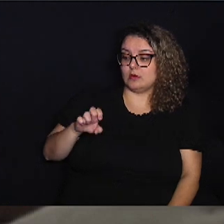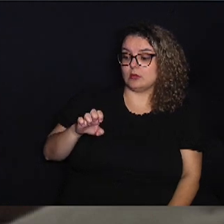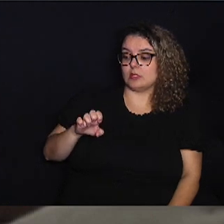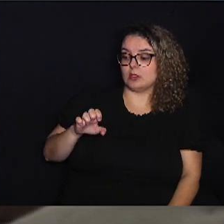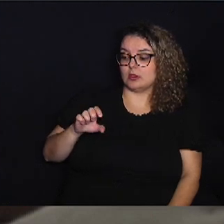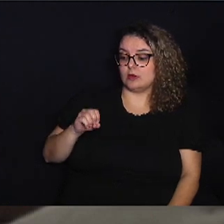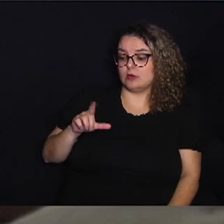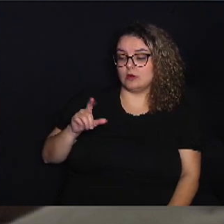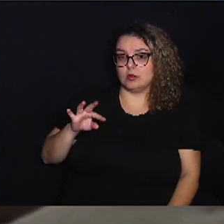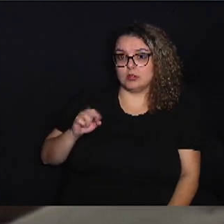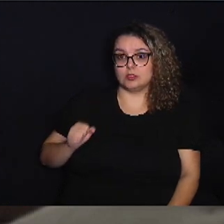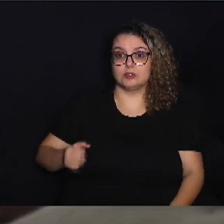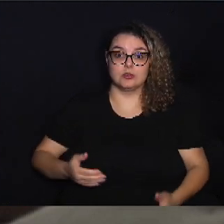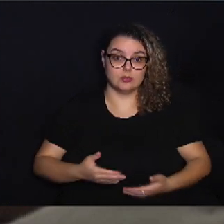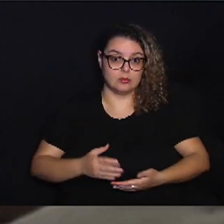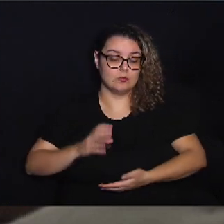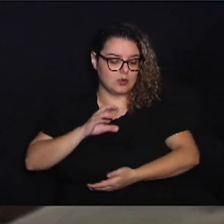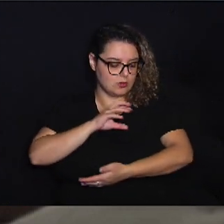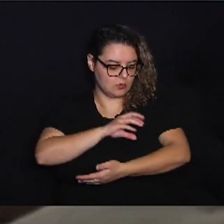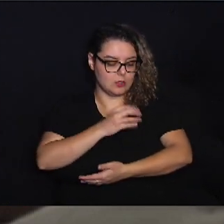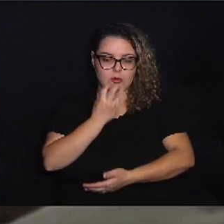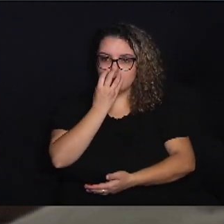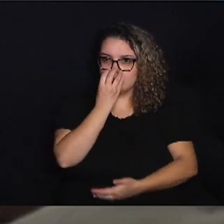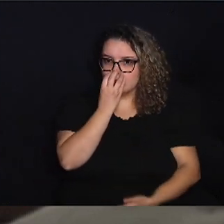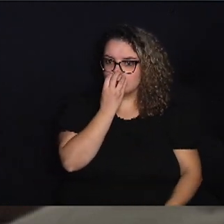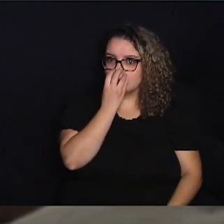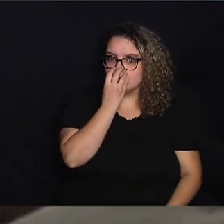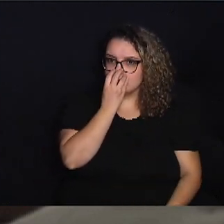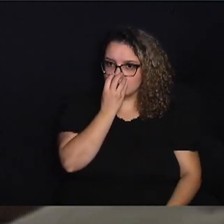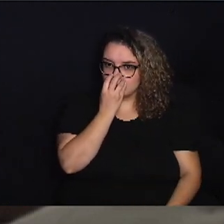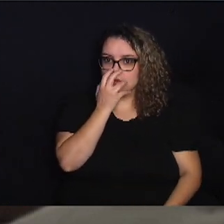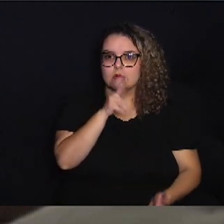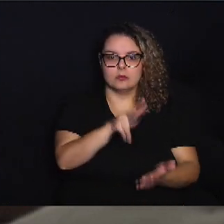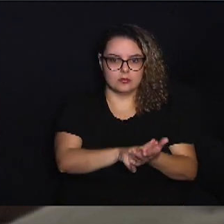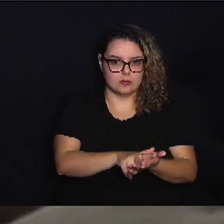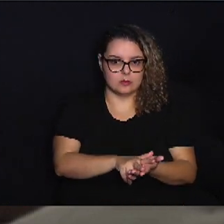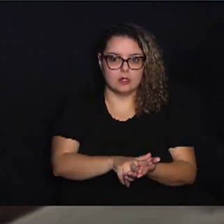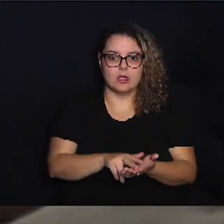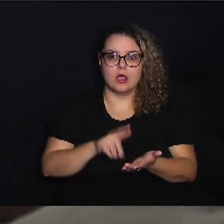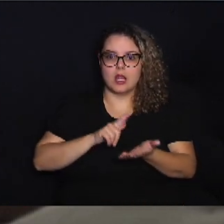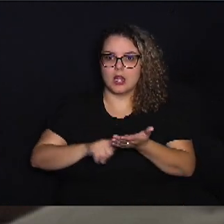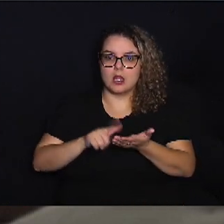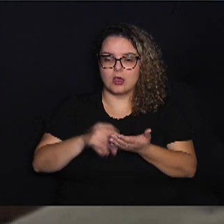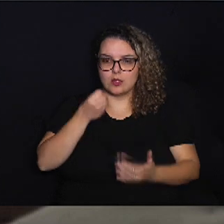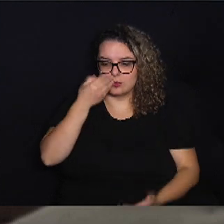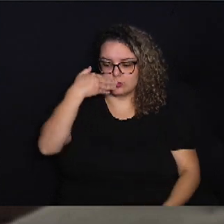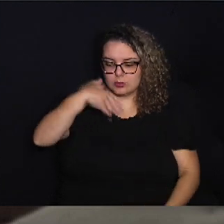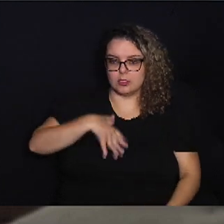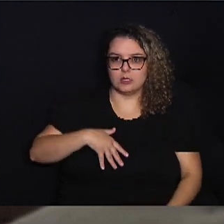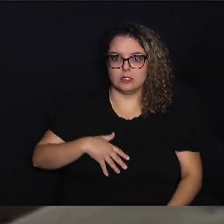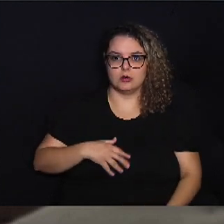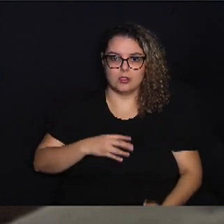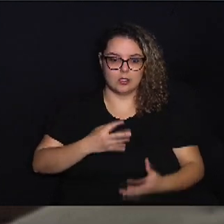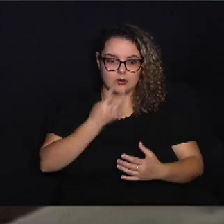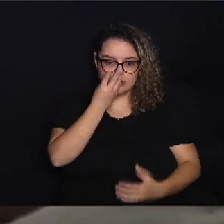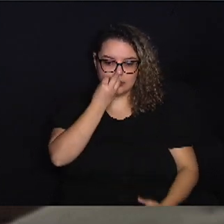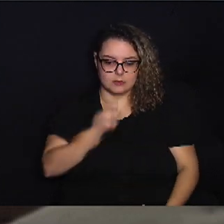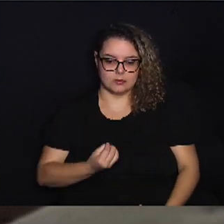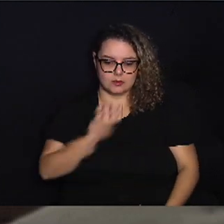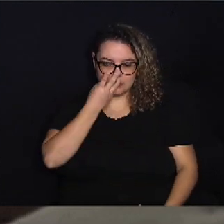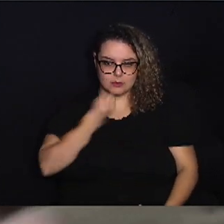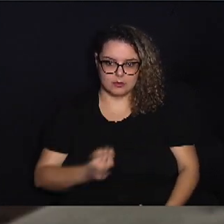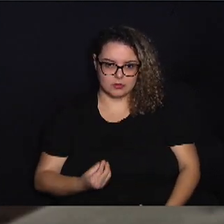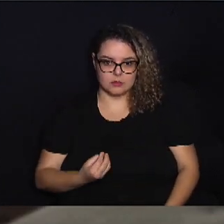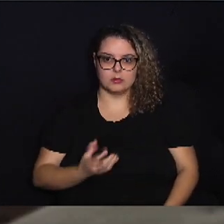bebezinho que está com bronquiolite, se precisar ficar internado, ele vai receber lavagem nasal, aspiração nasal e oxigênio. Esse